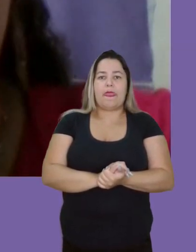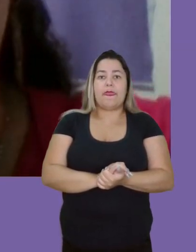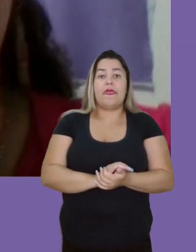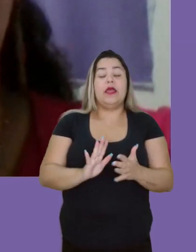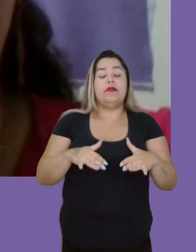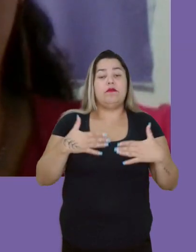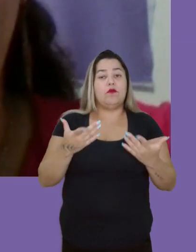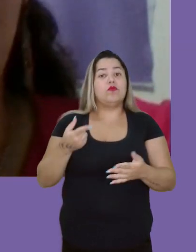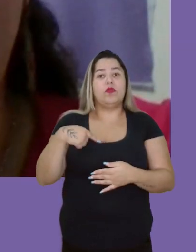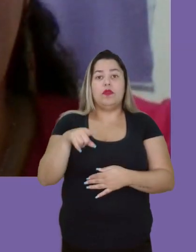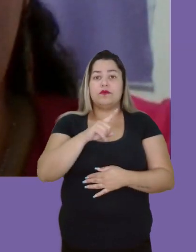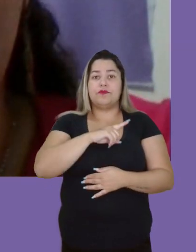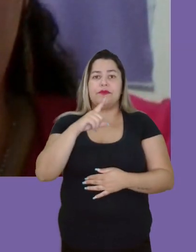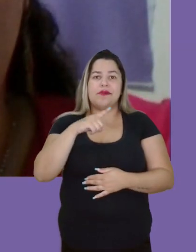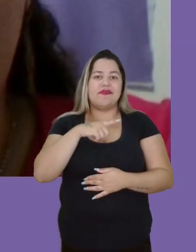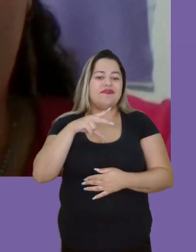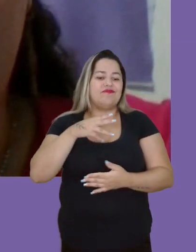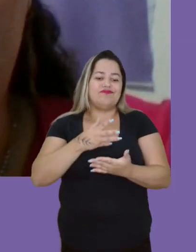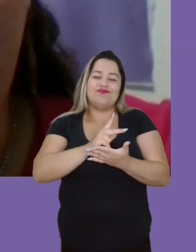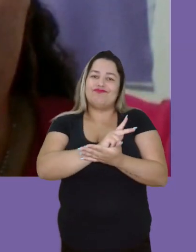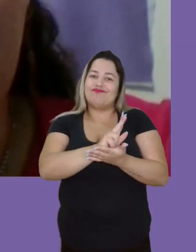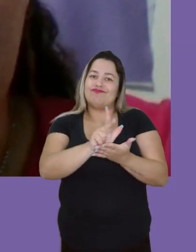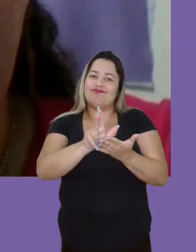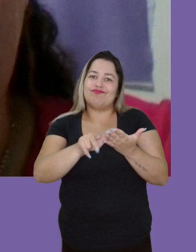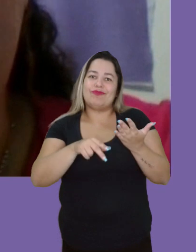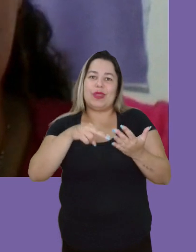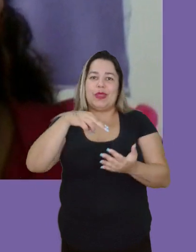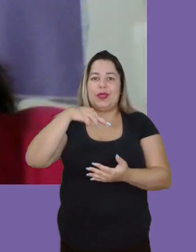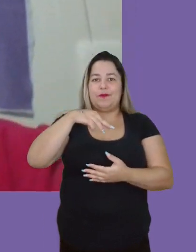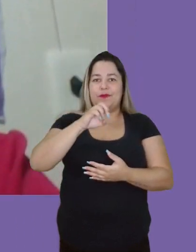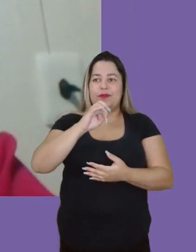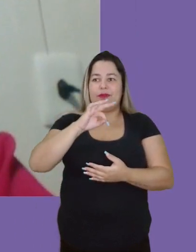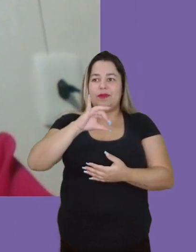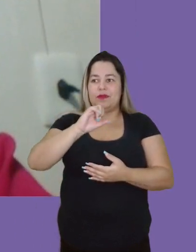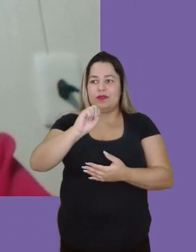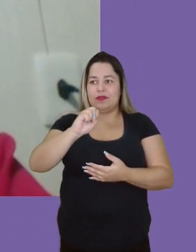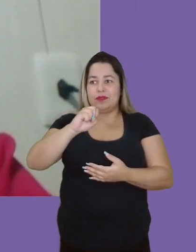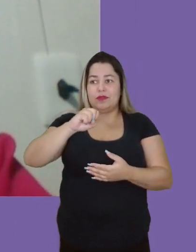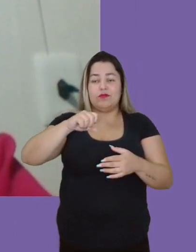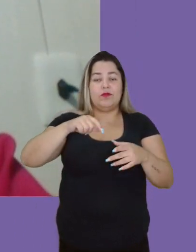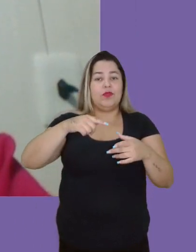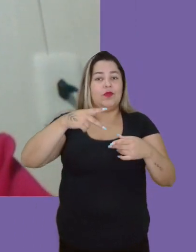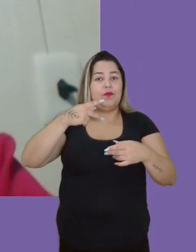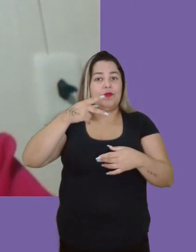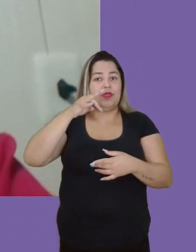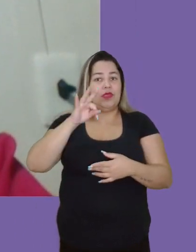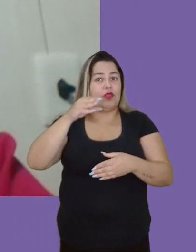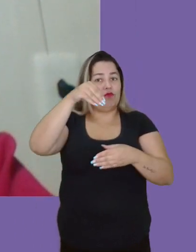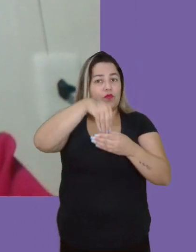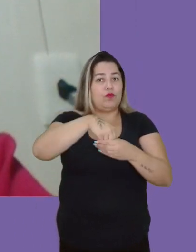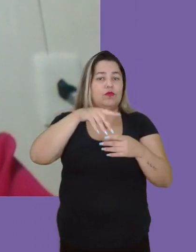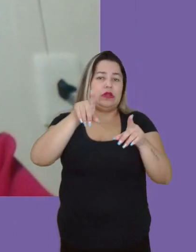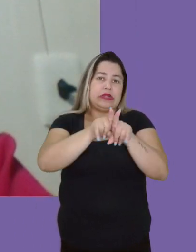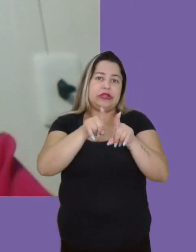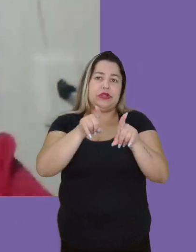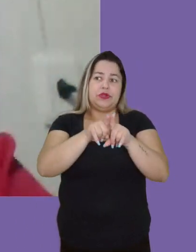Então, a gente tem vários mecanismos hoje dentro do Partido dos Trabalhadores e também, né, no âmbito jurídico